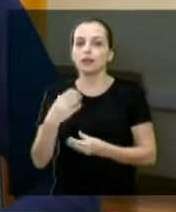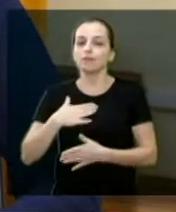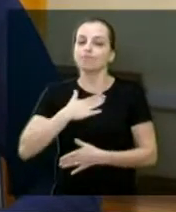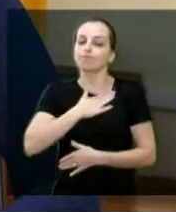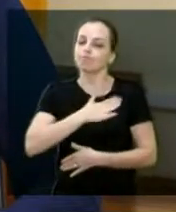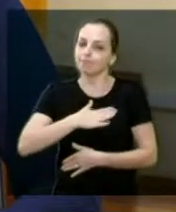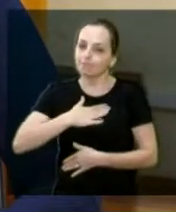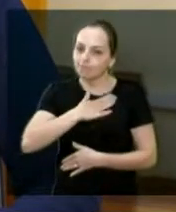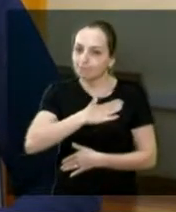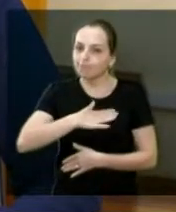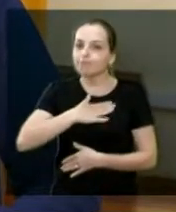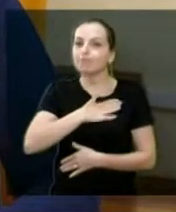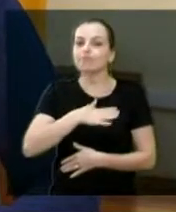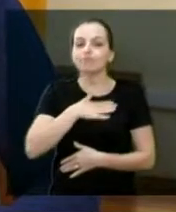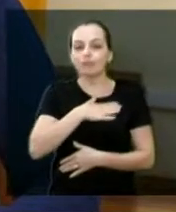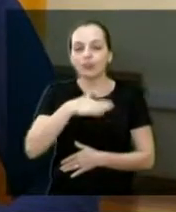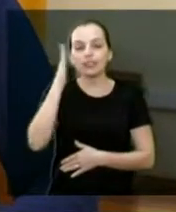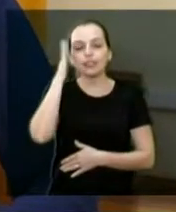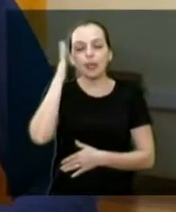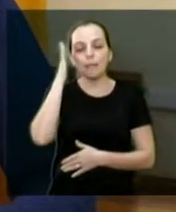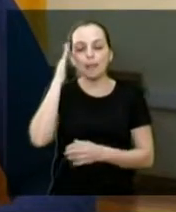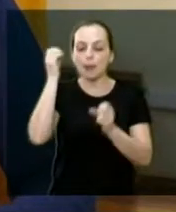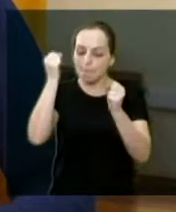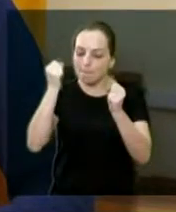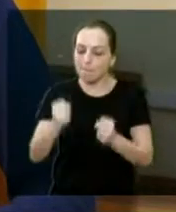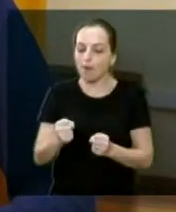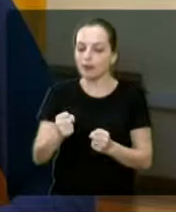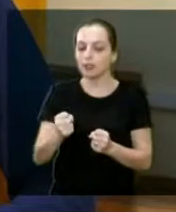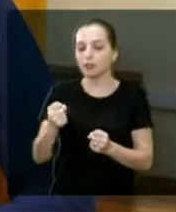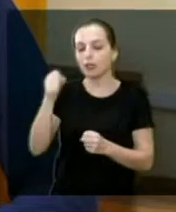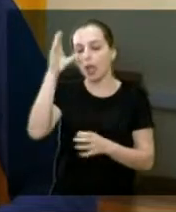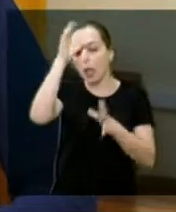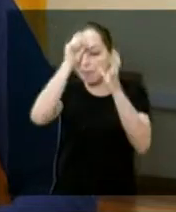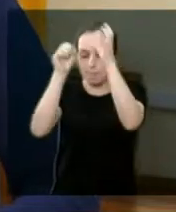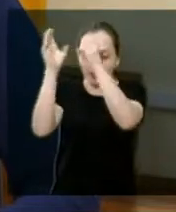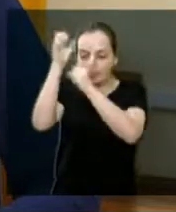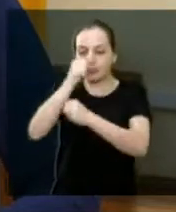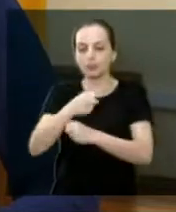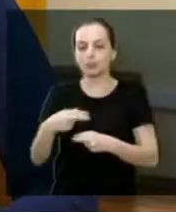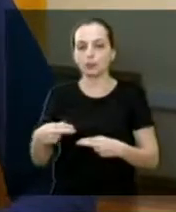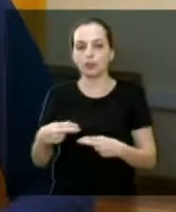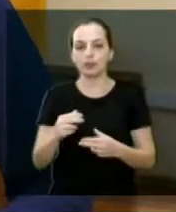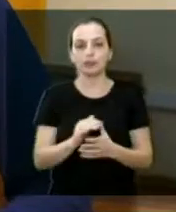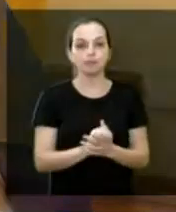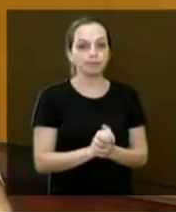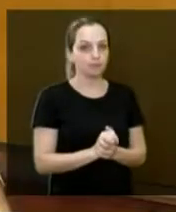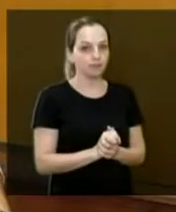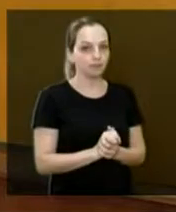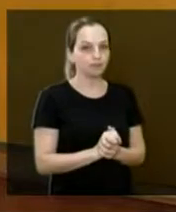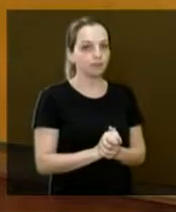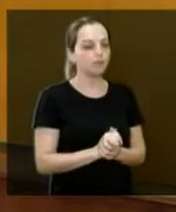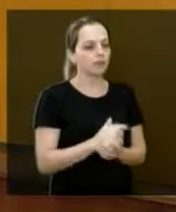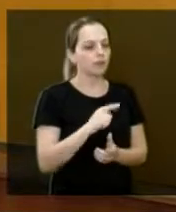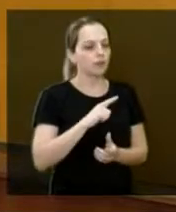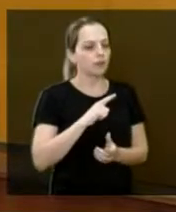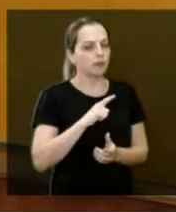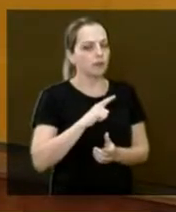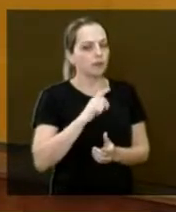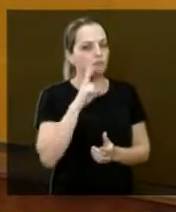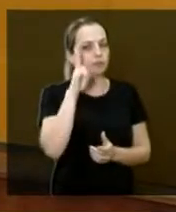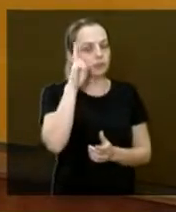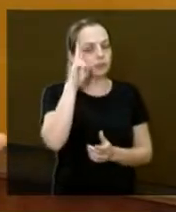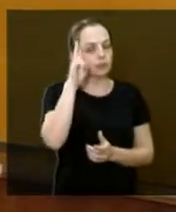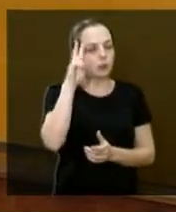que a gente pode ainda aprender. E a gente aprende. Aprende, eu aprendo todos os dias. Bom, você tem história no rádio,